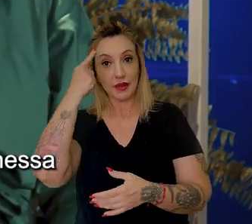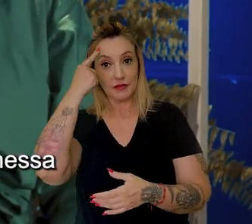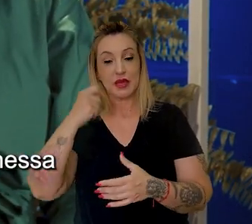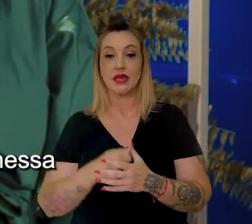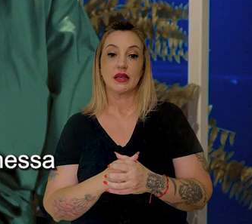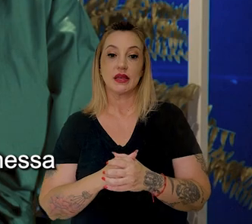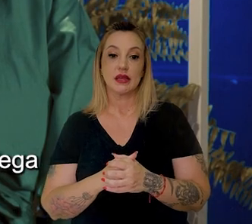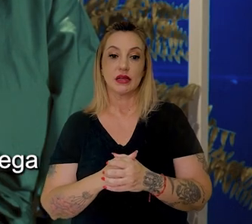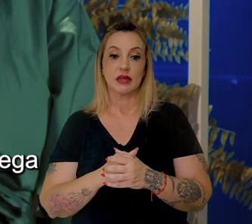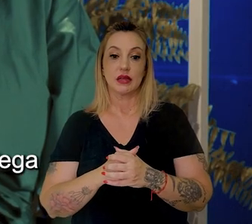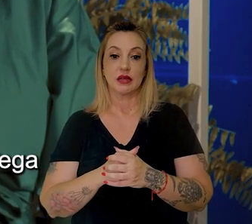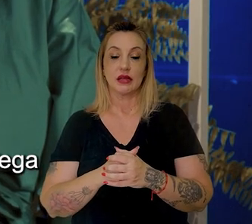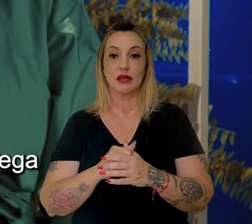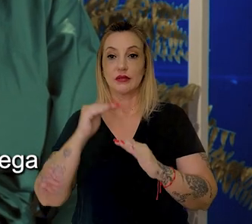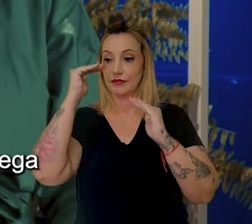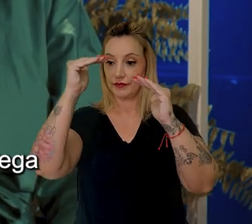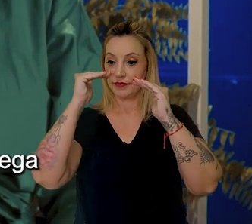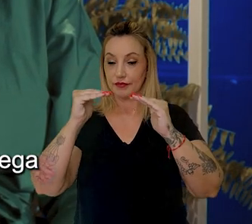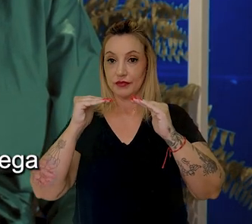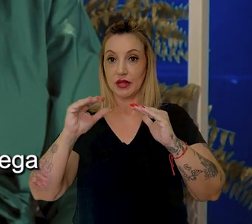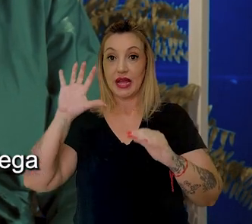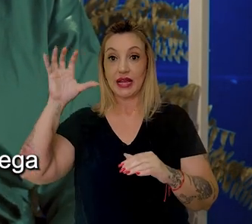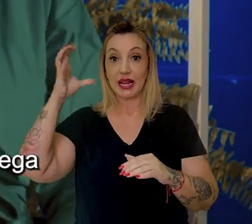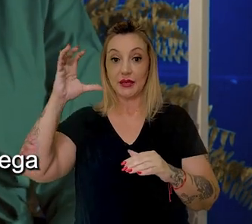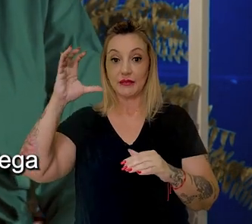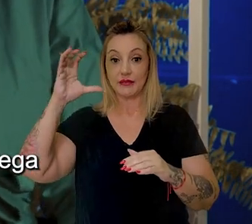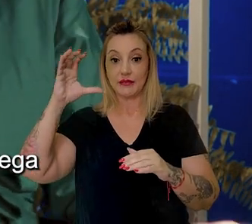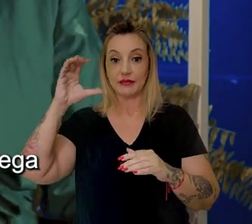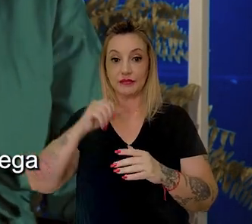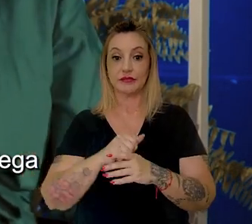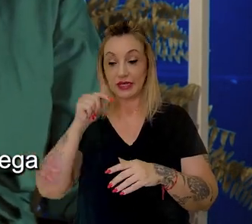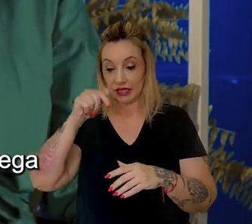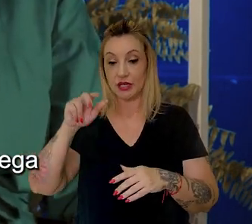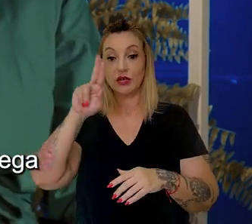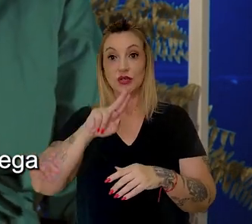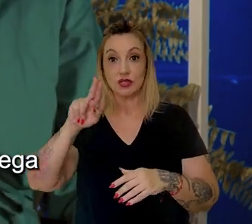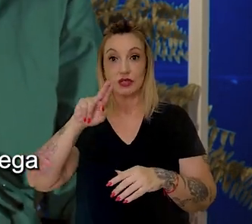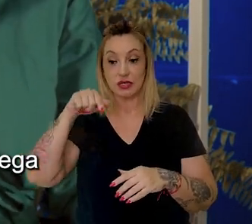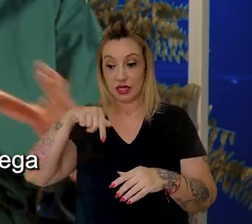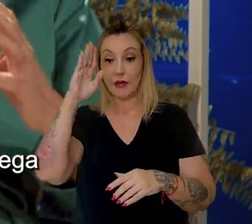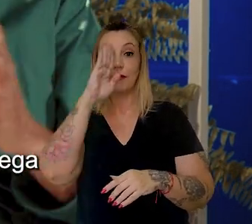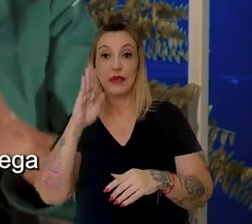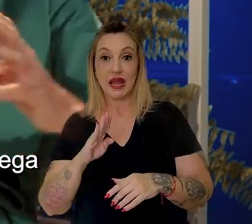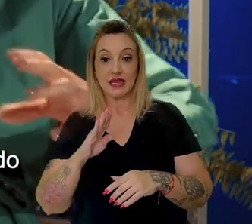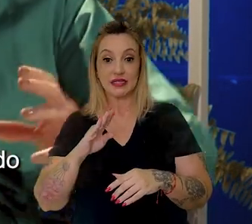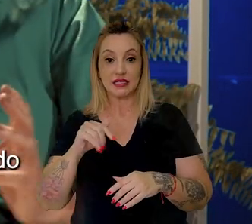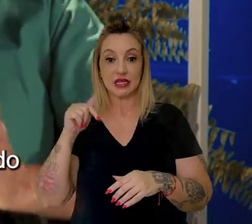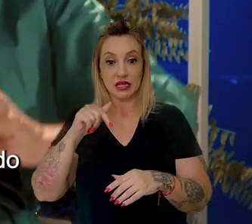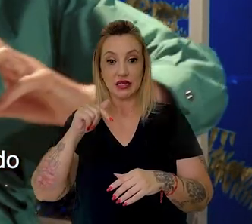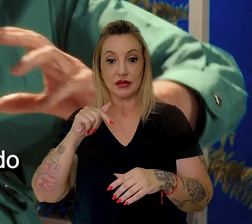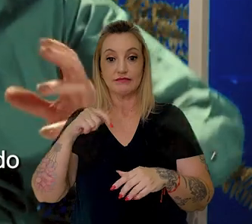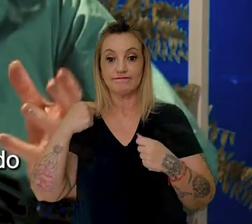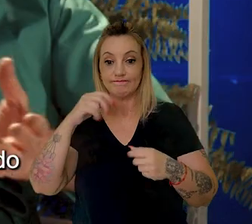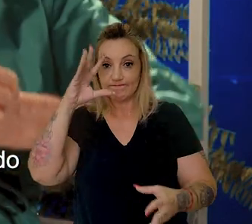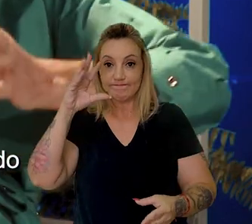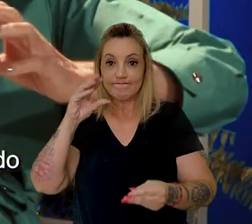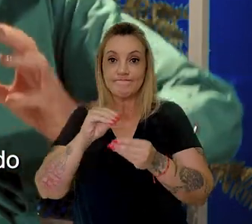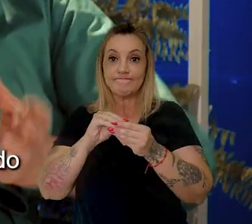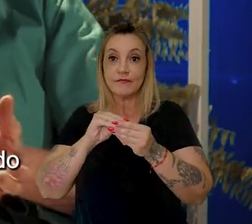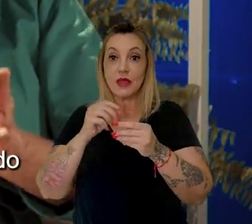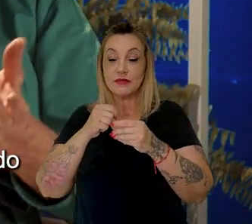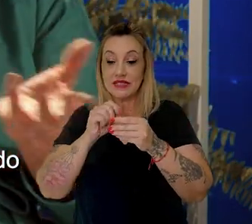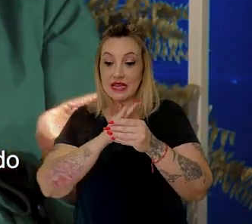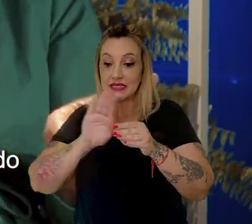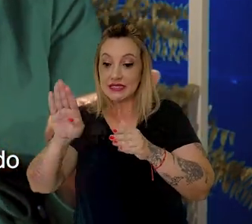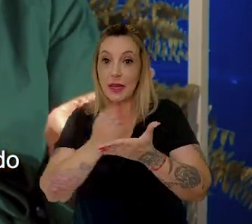nessa subdivisão em zonas climáticas que foram que pega cinco no Brasil aqu de fato teria que ser muito mais